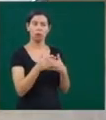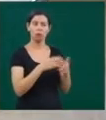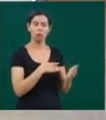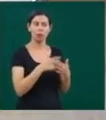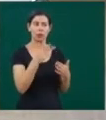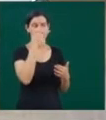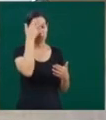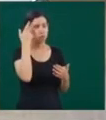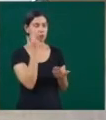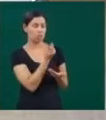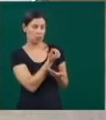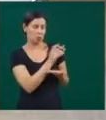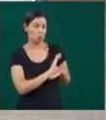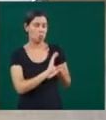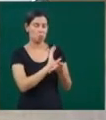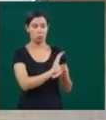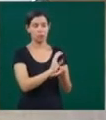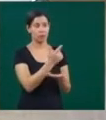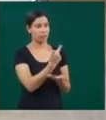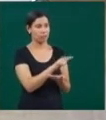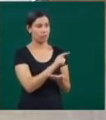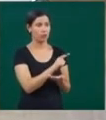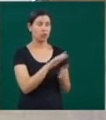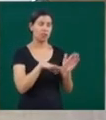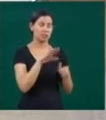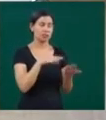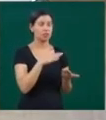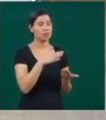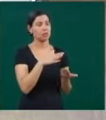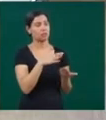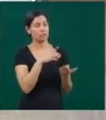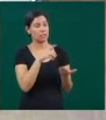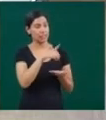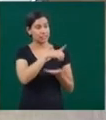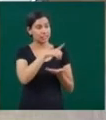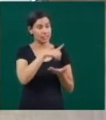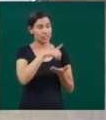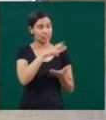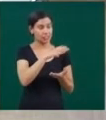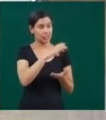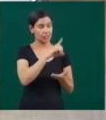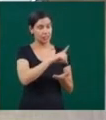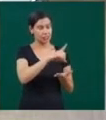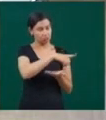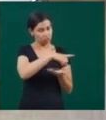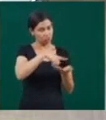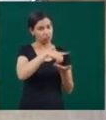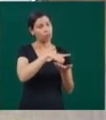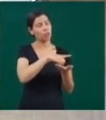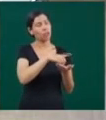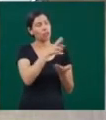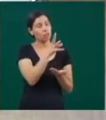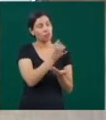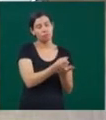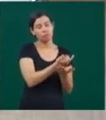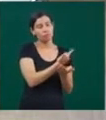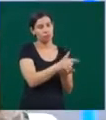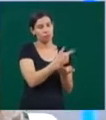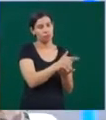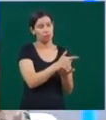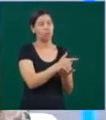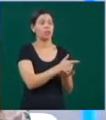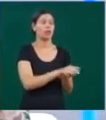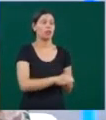apresentação independente também está aqui que não têm patrocínio quase sempre não tem nada ainda gravado o efetivado por uma produtora mas tem espaço agora